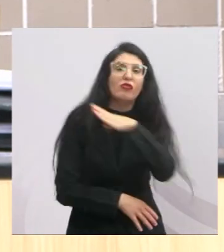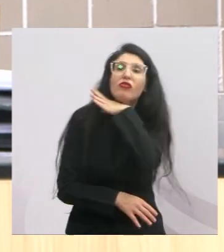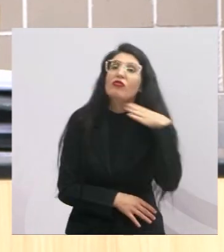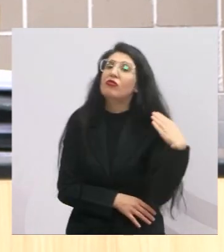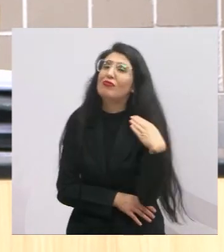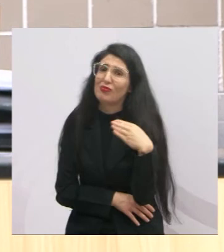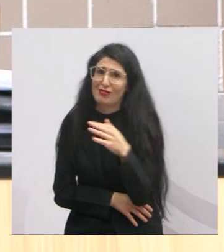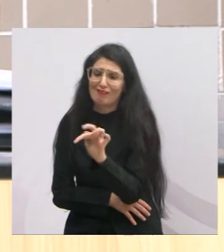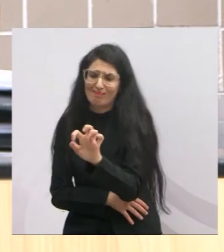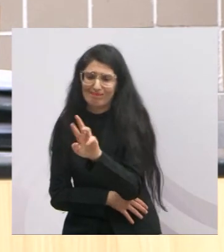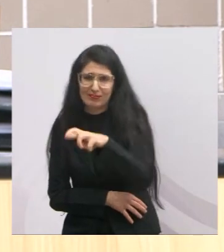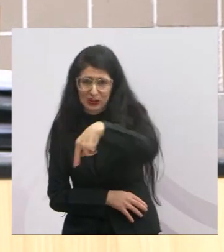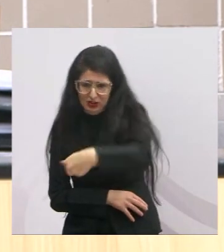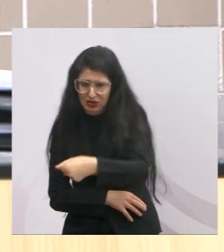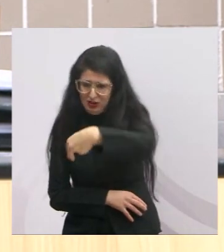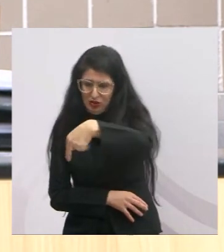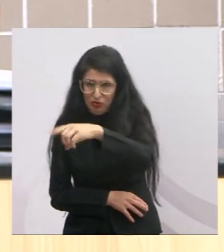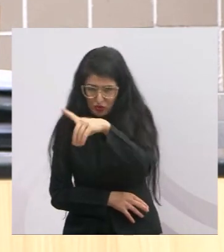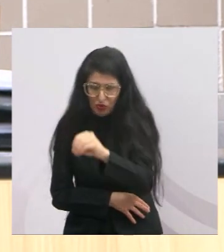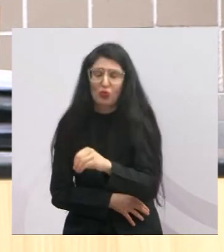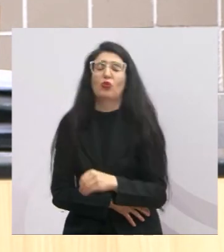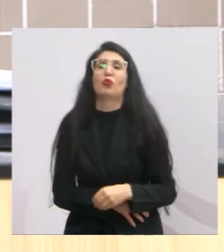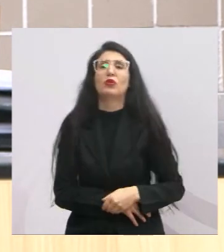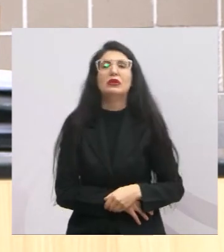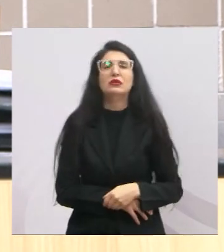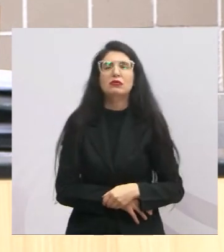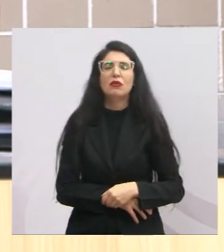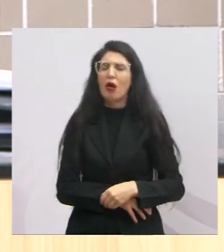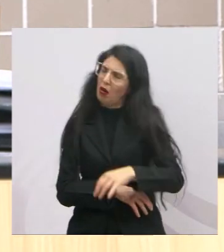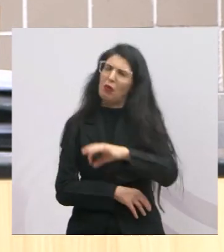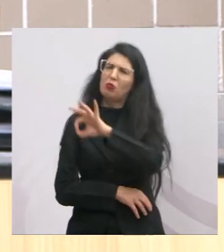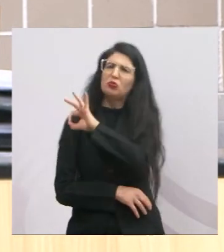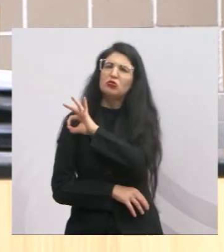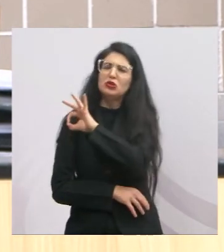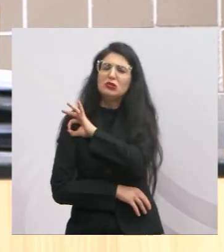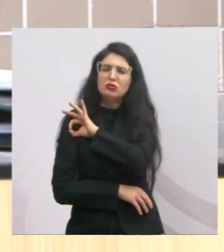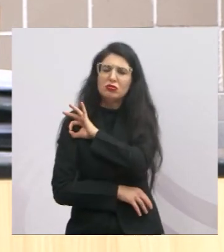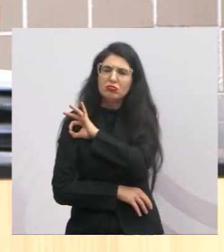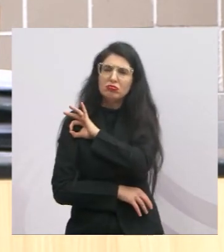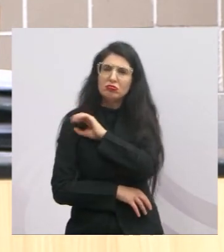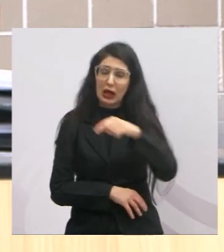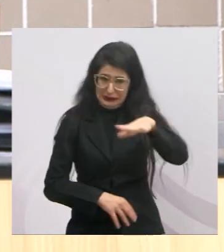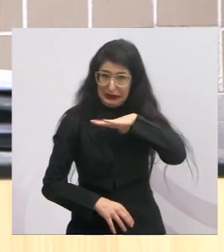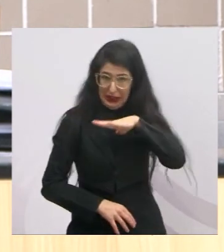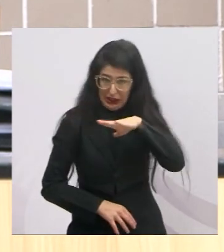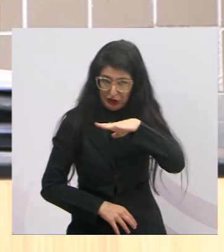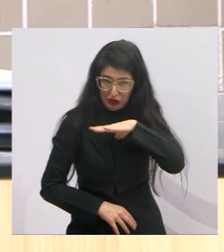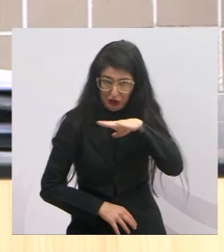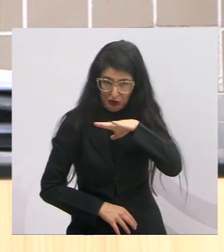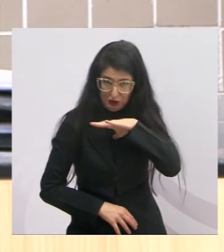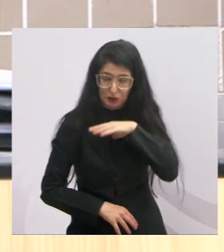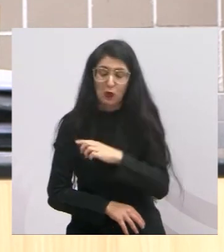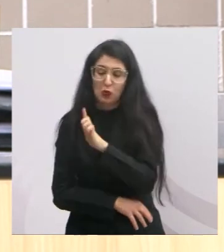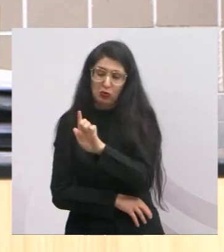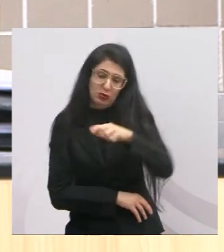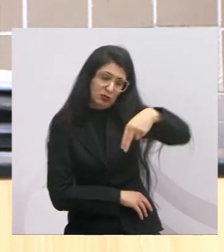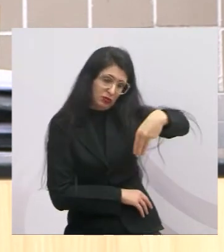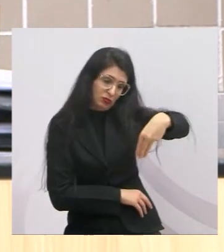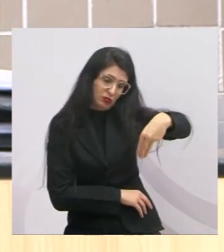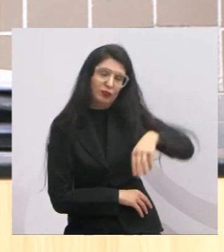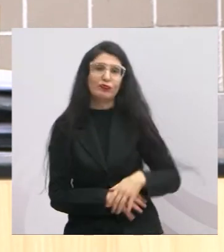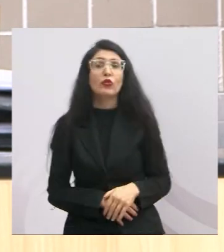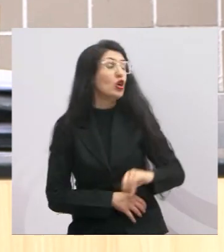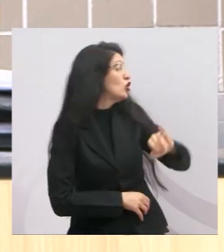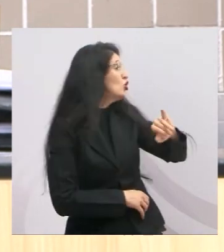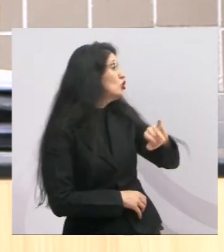Lua. Requerimento 471. A EDP solicitando a troca de postes de madeira que apresenta risco de queda em razão de